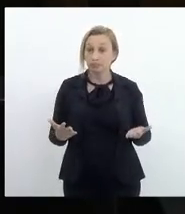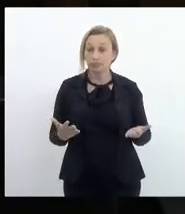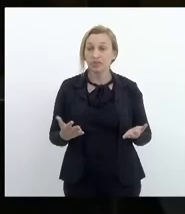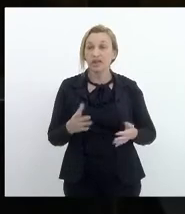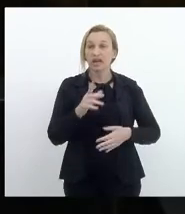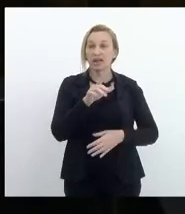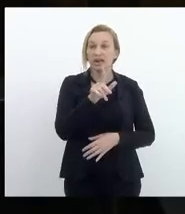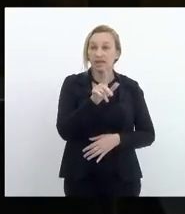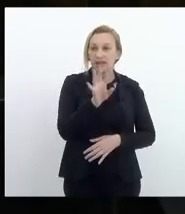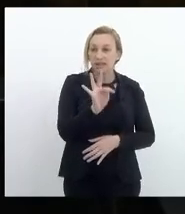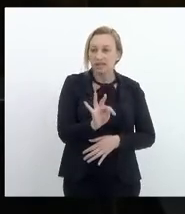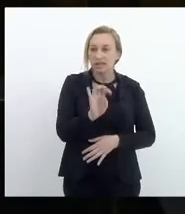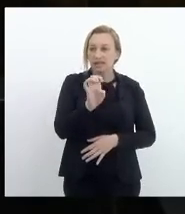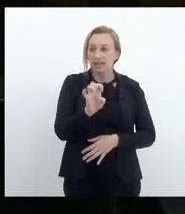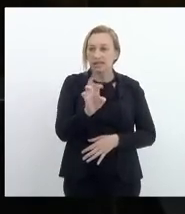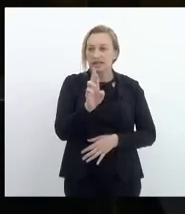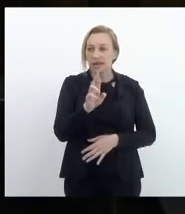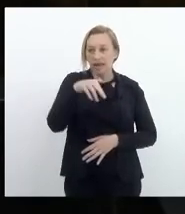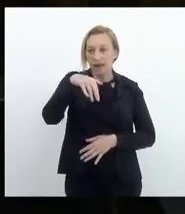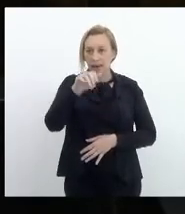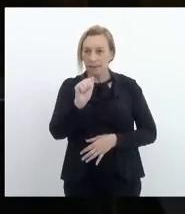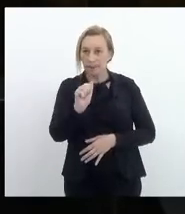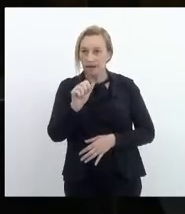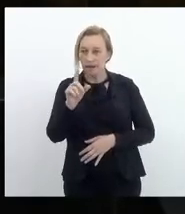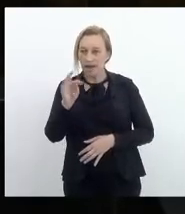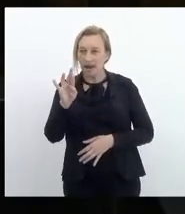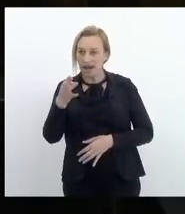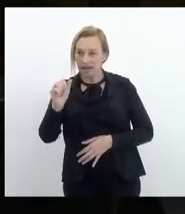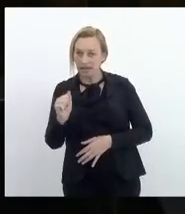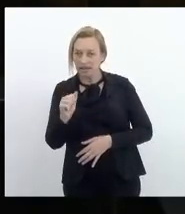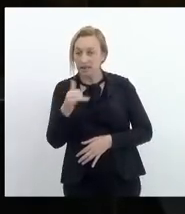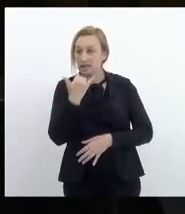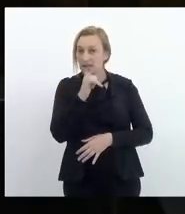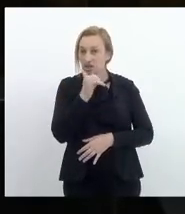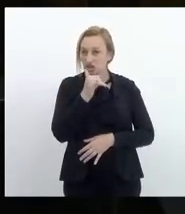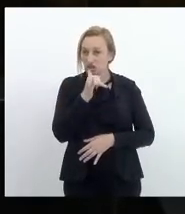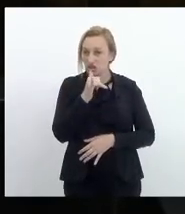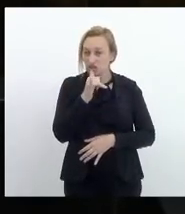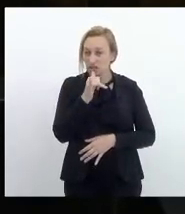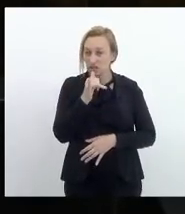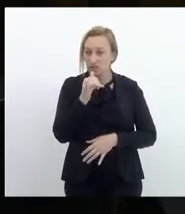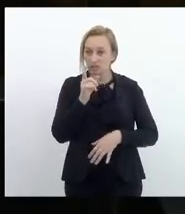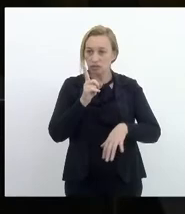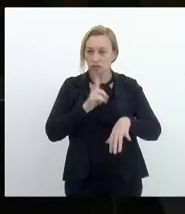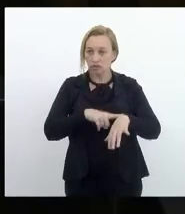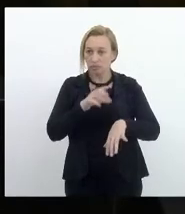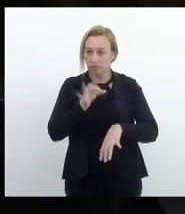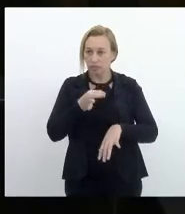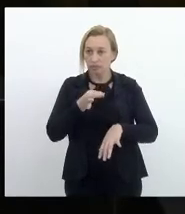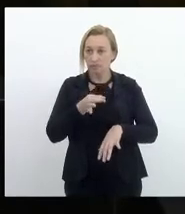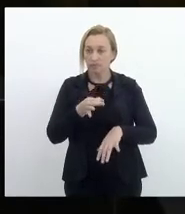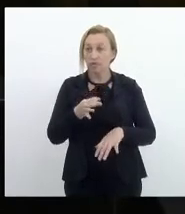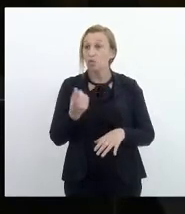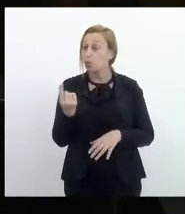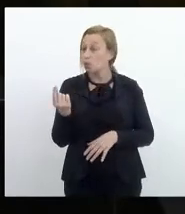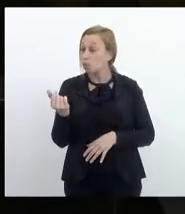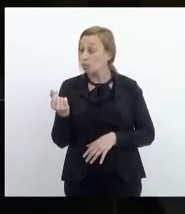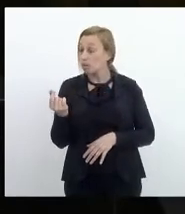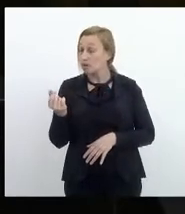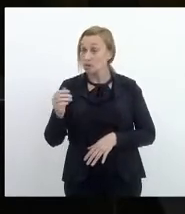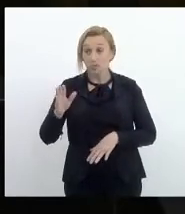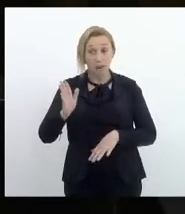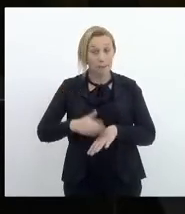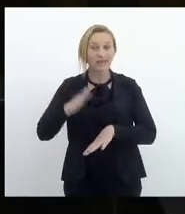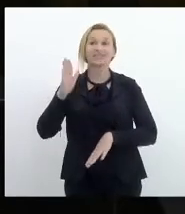as termelétricas que estão gerando energia Full Time tempo integral a um preço muito